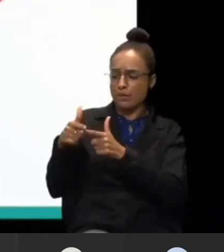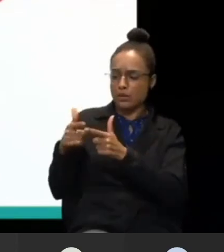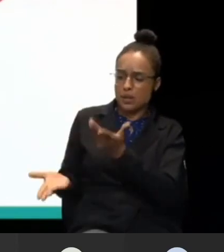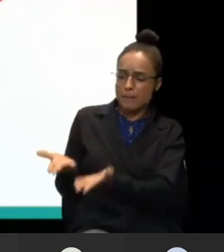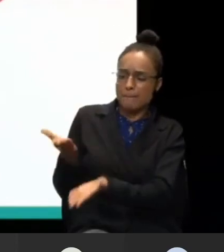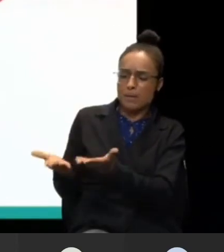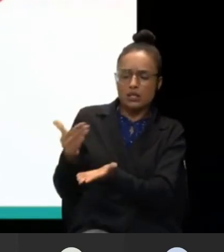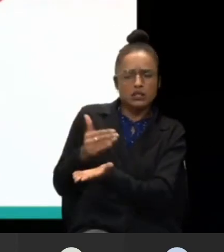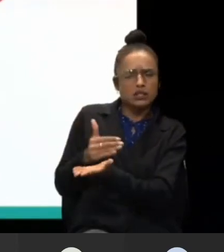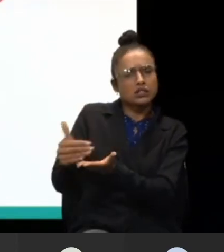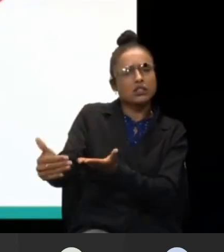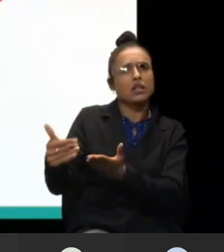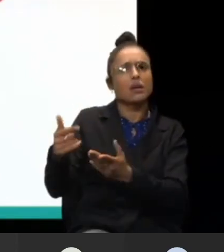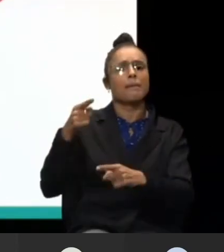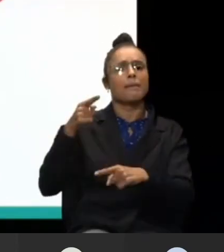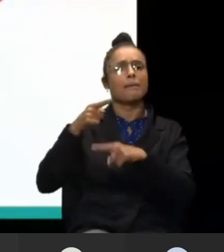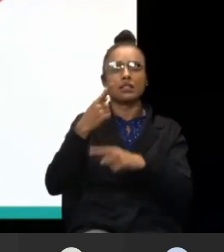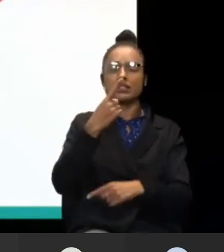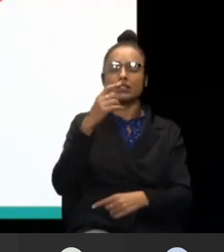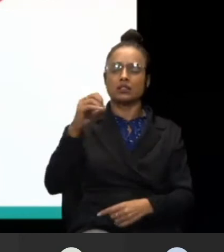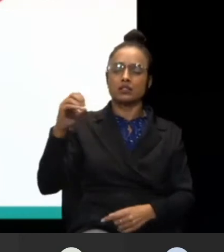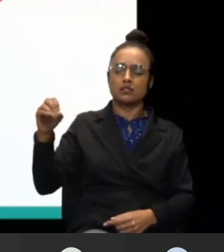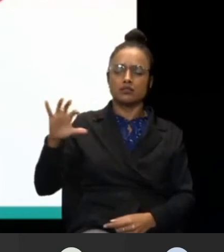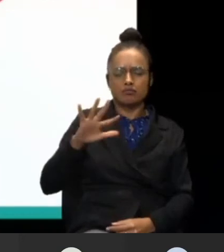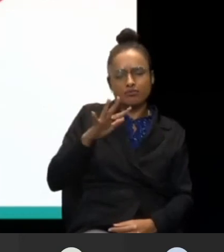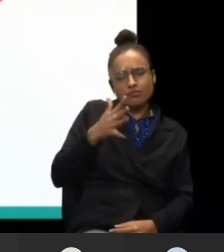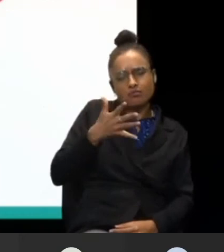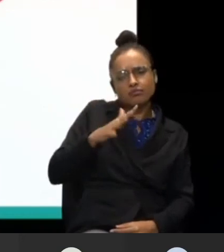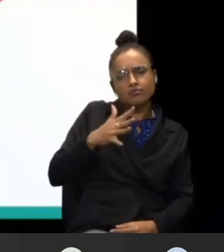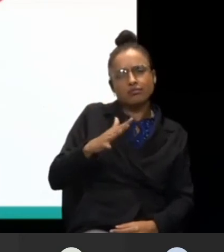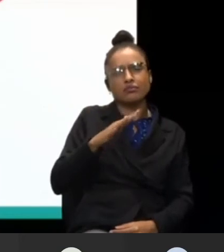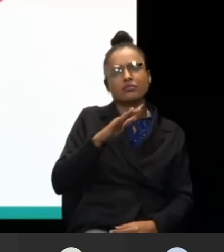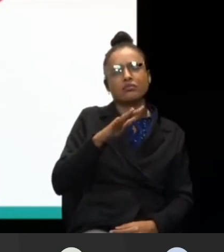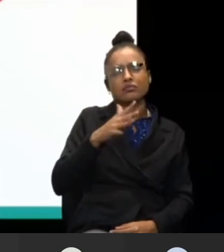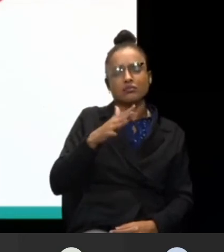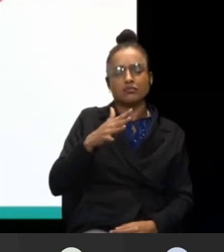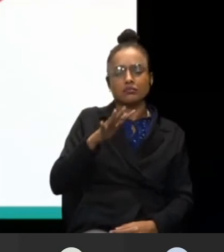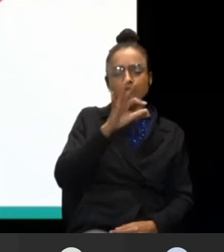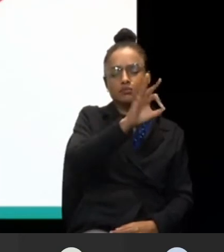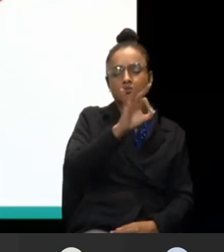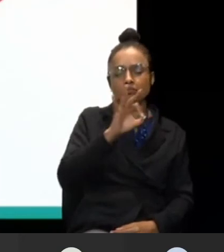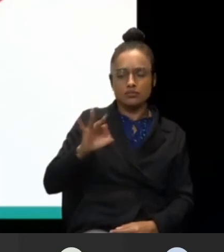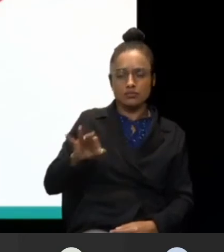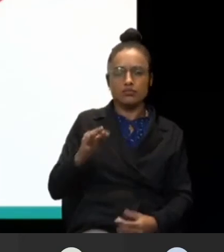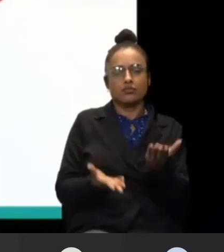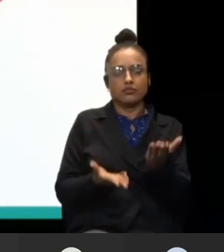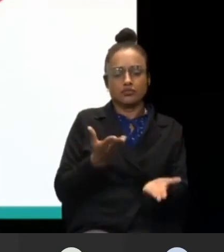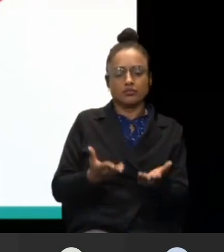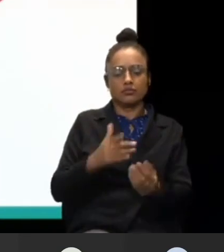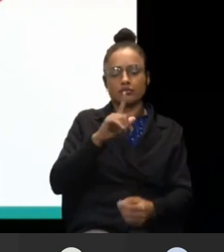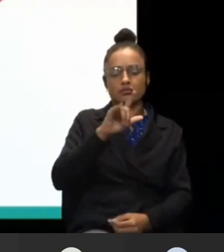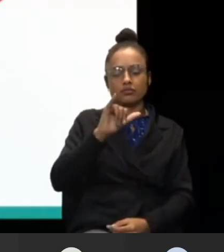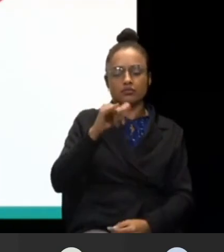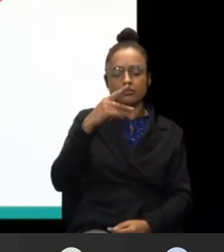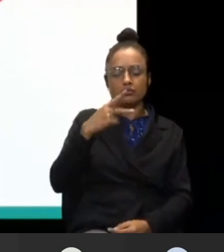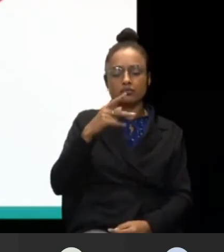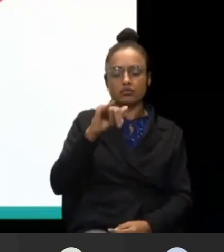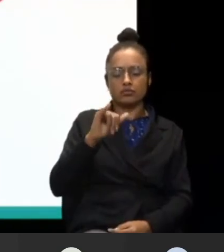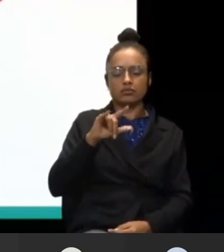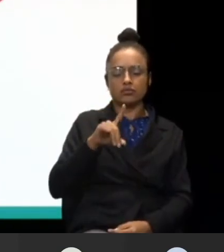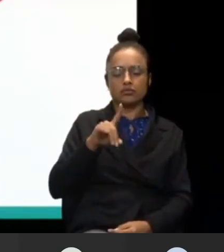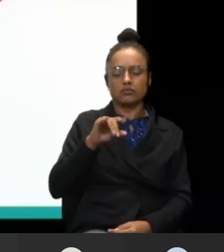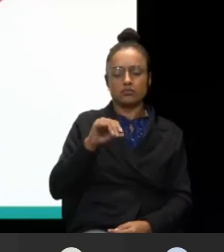da amostra, multiplicado por 100, dá a porcentagem ou teor de lipídios presente na nossa amostra. Nesse